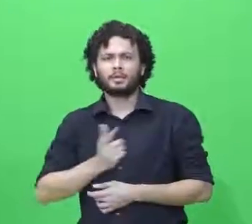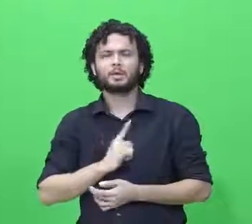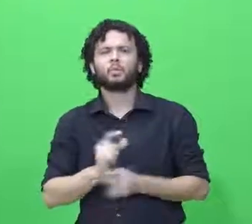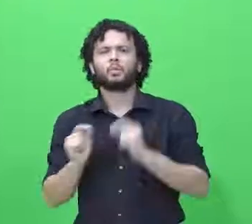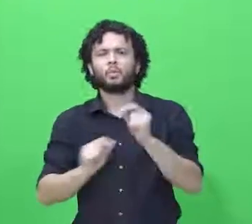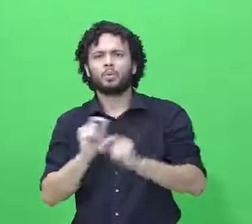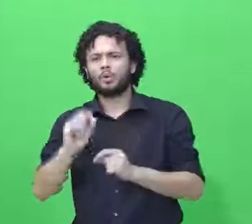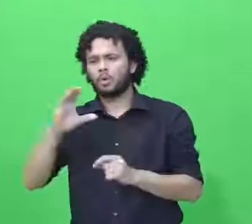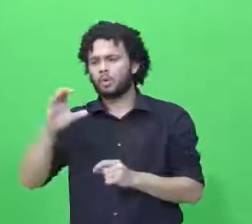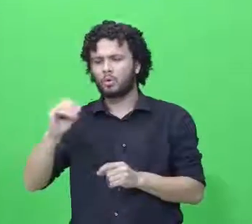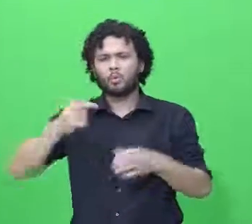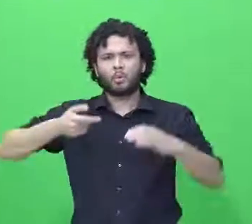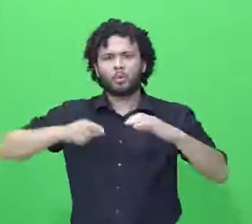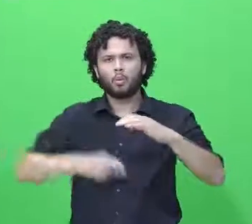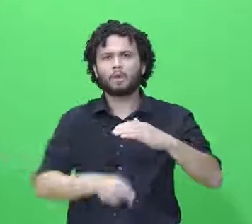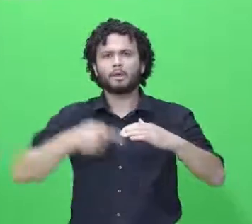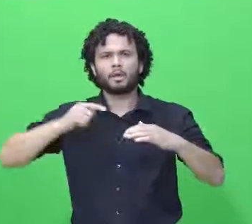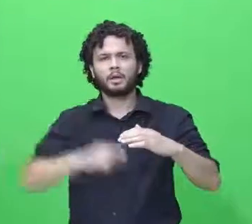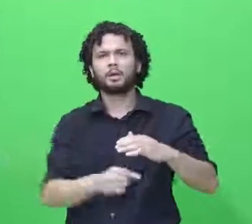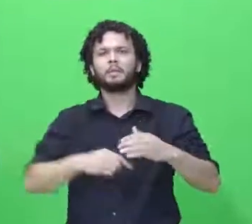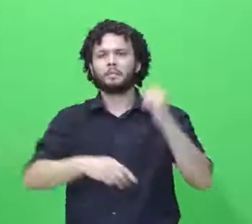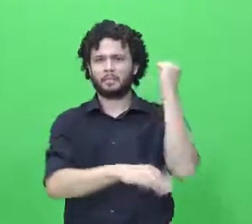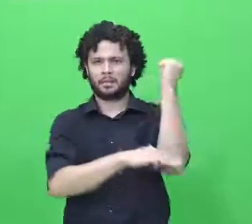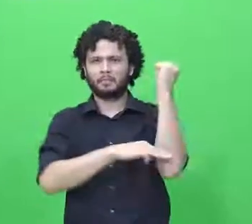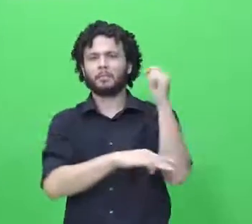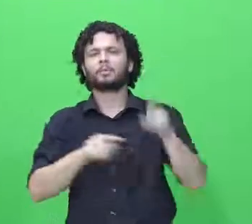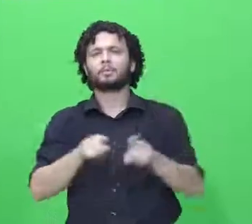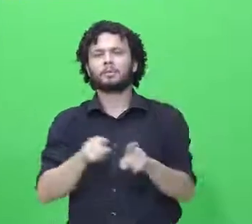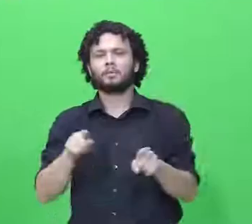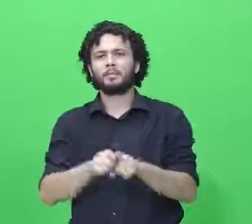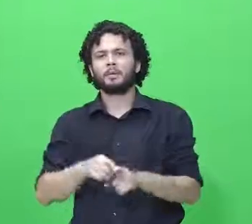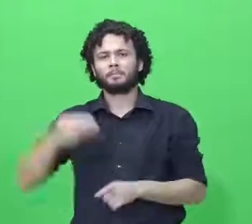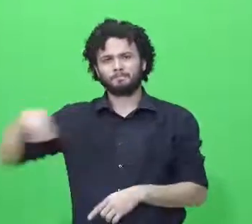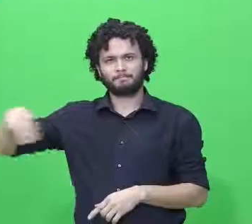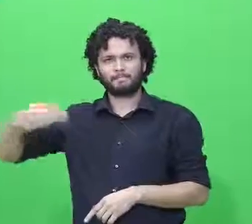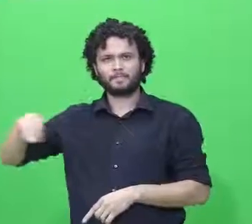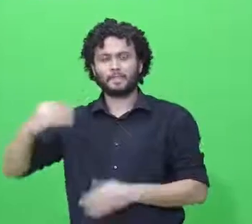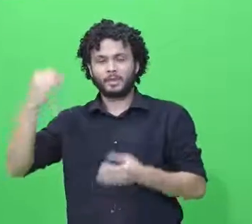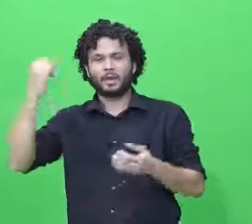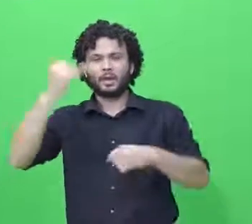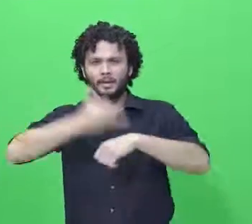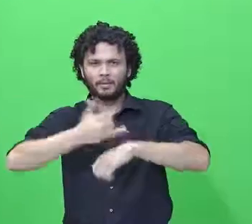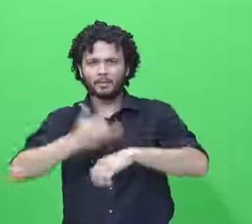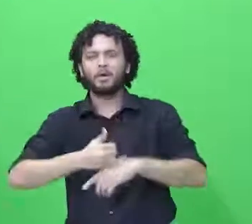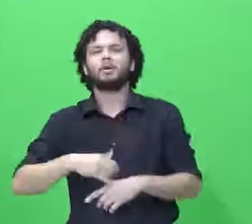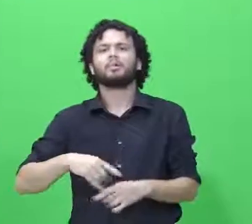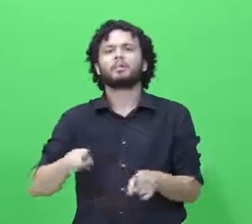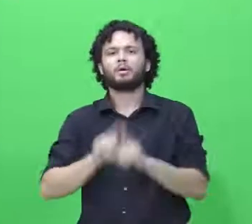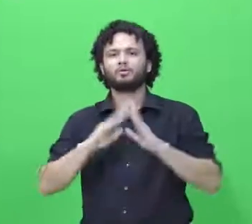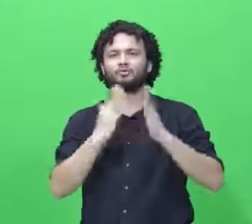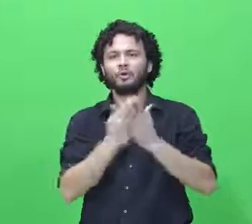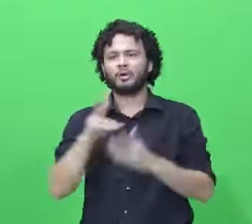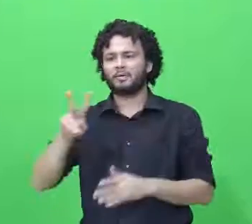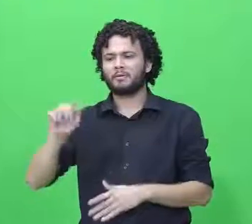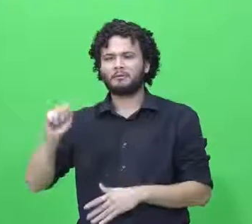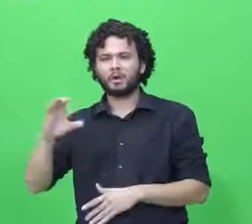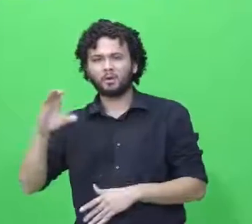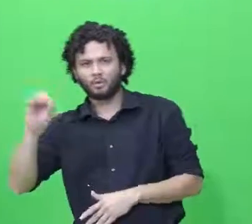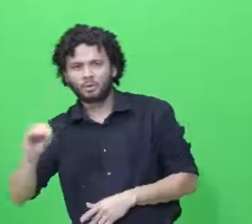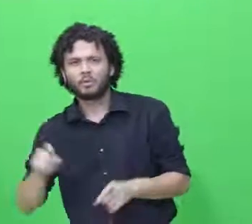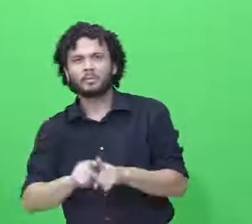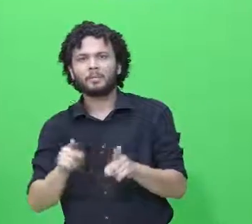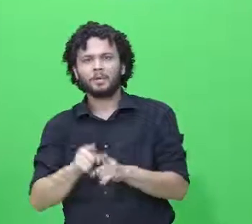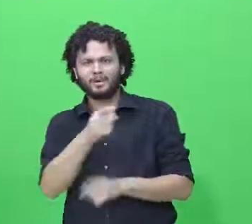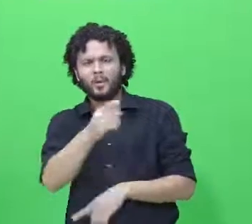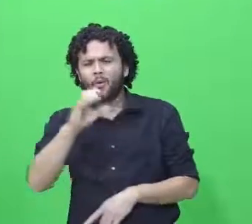em Coari, e Manacapuru, enfim, aqui o pessoal da capital, a Escola Vasco Vasquez, que também dou aula lá, sou professor de lá, o